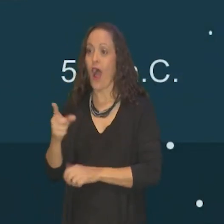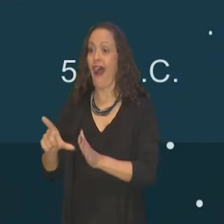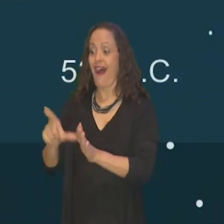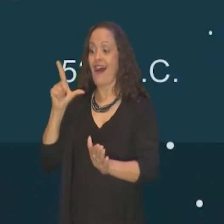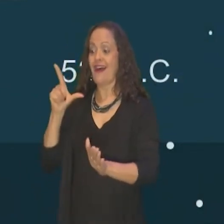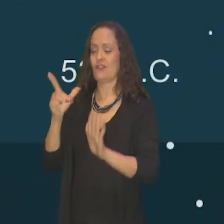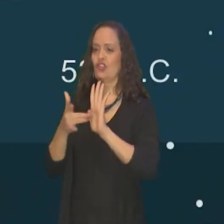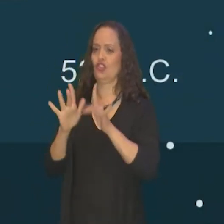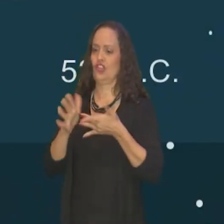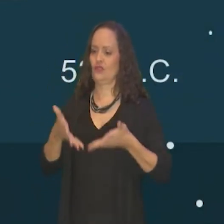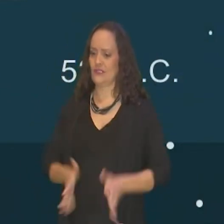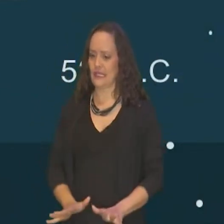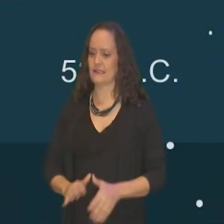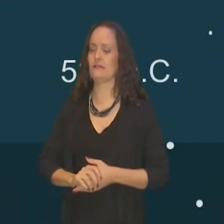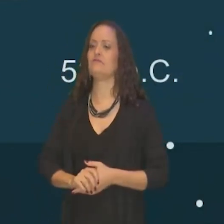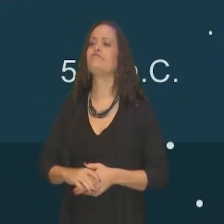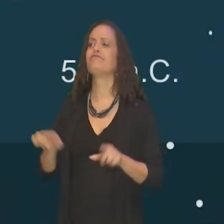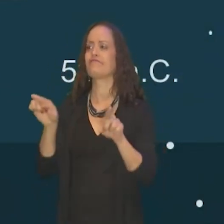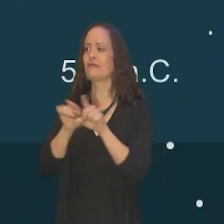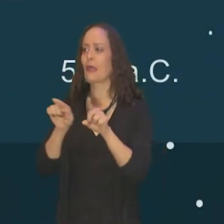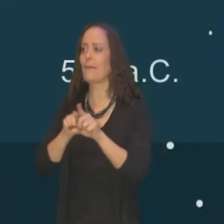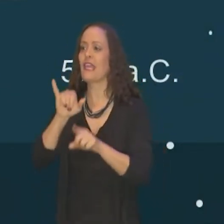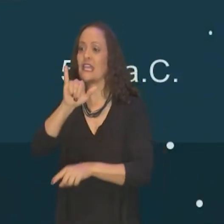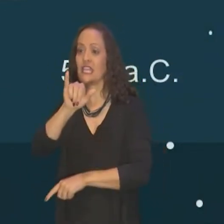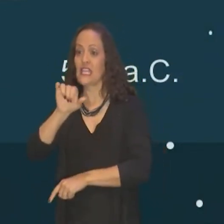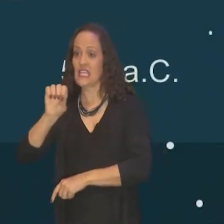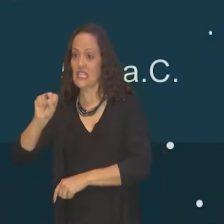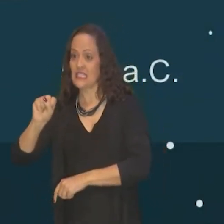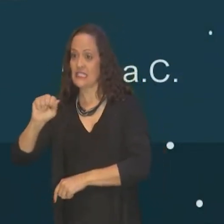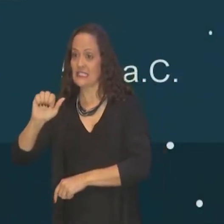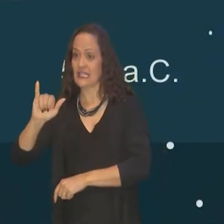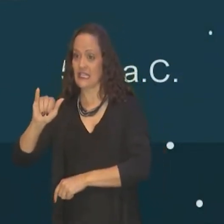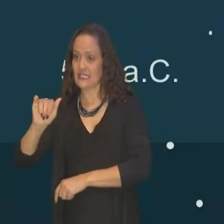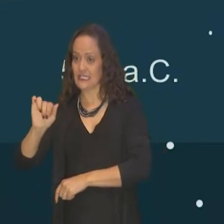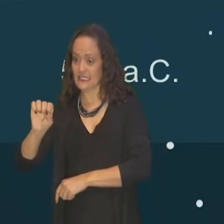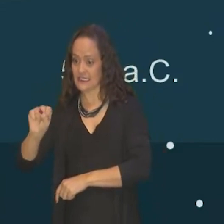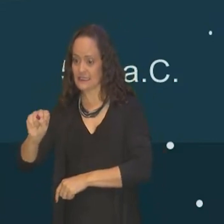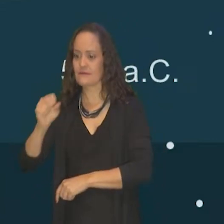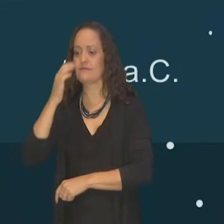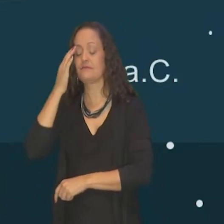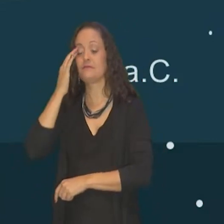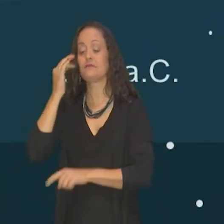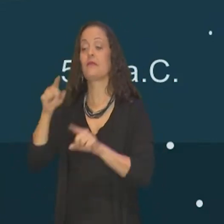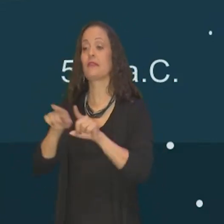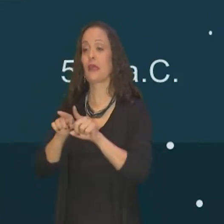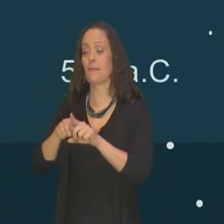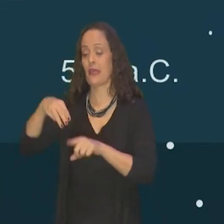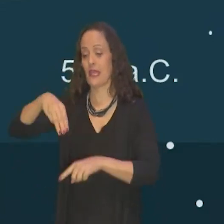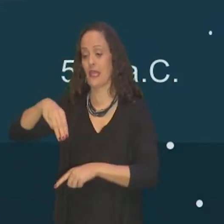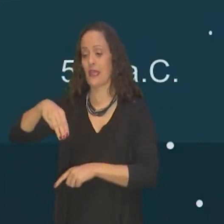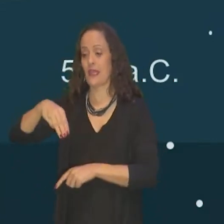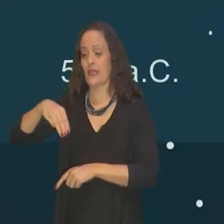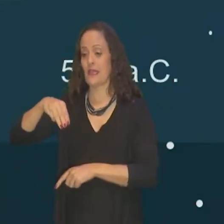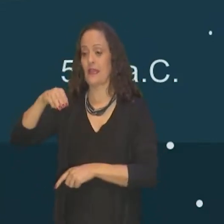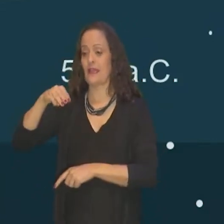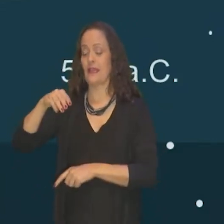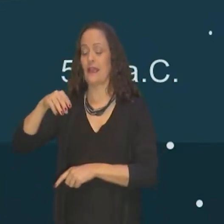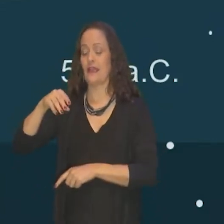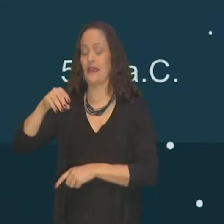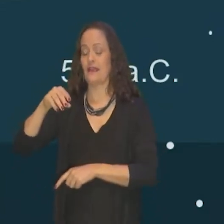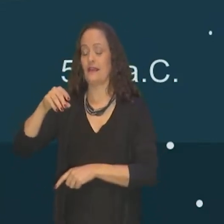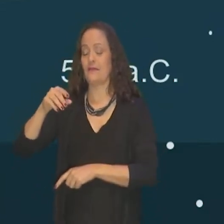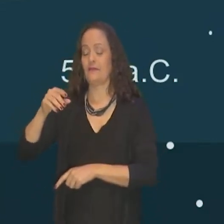Isaías, que é o principal profeta messiânico, assim como Ezequiel é o arauto de Deus para aquele